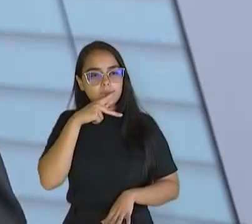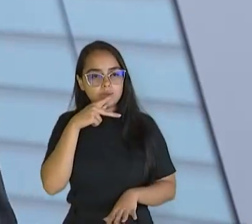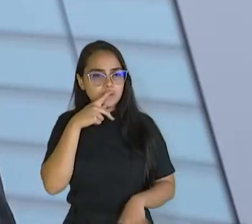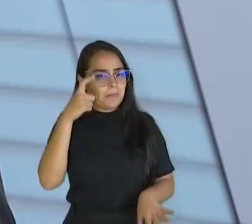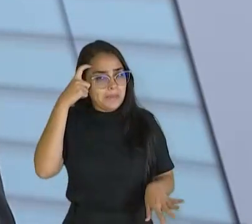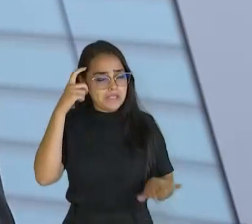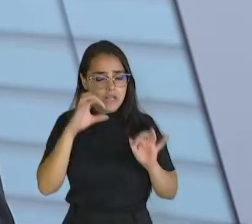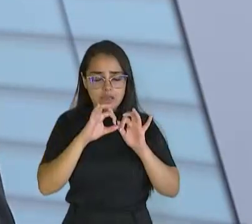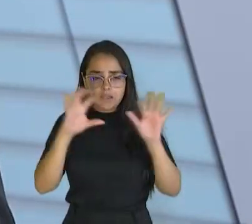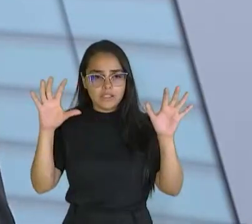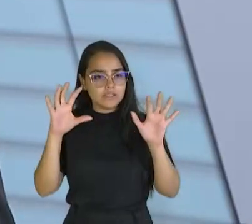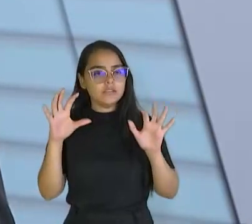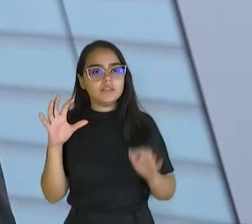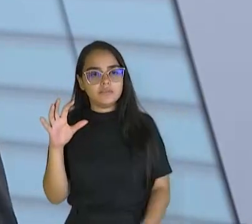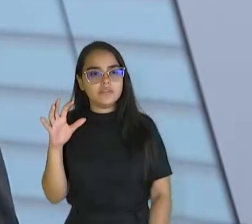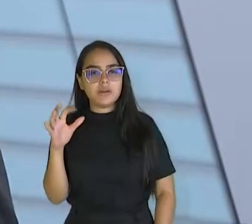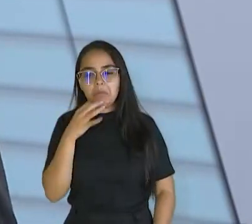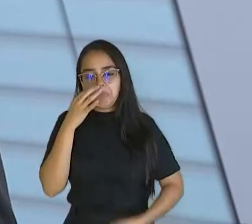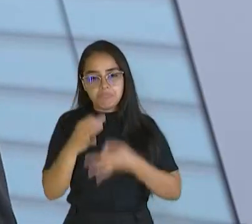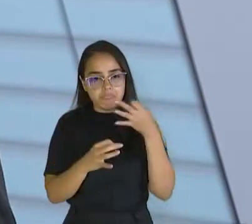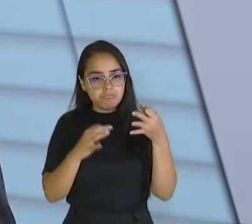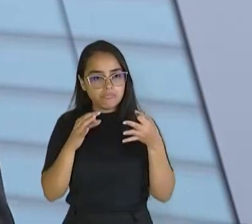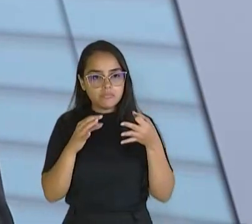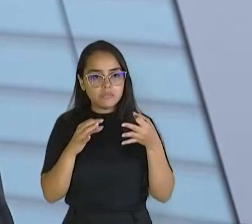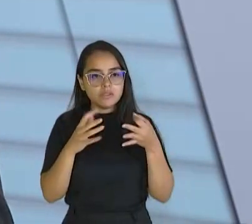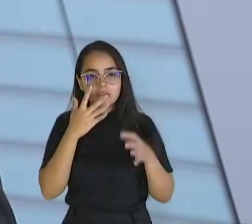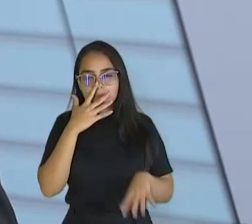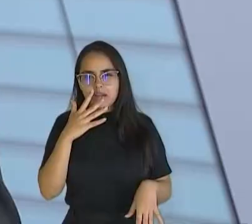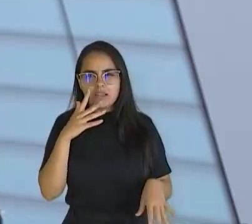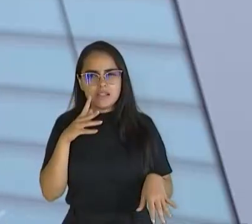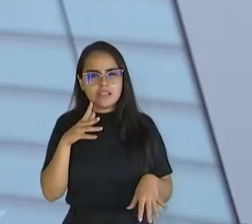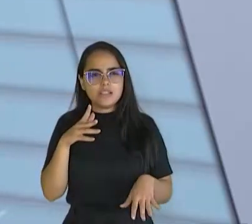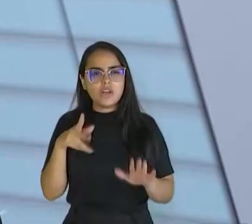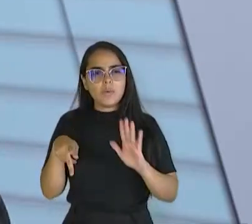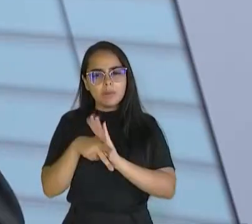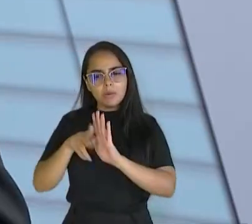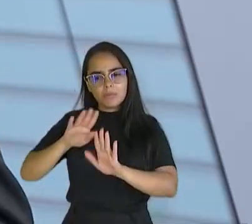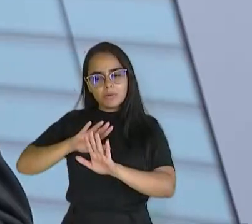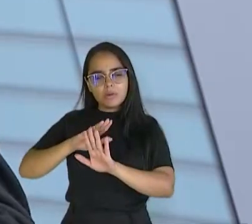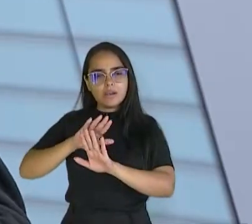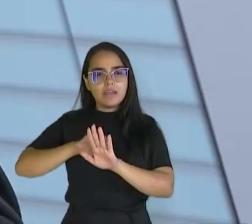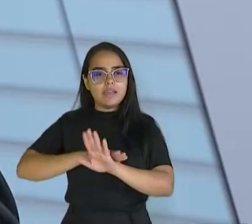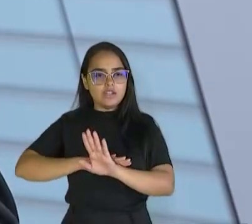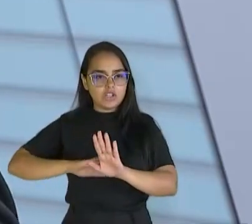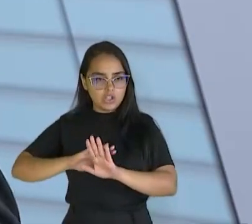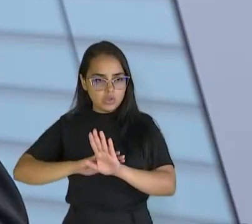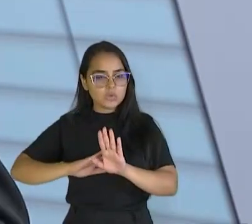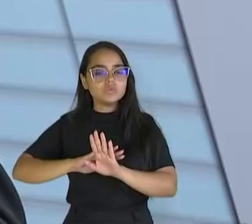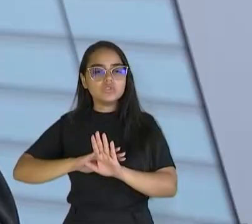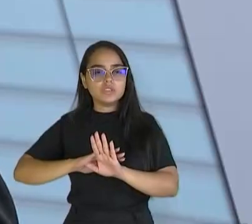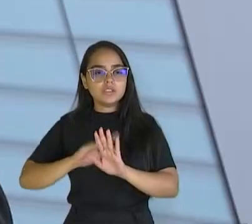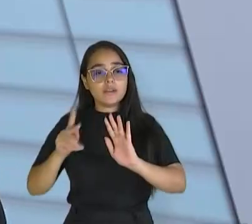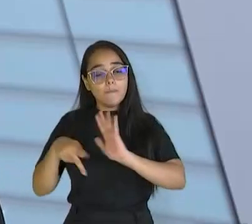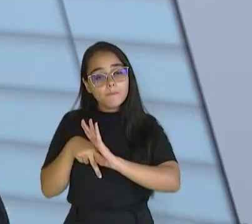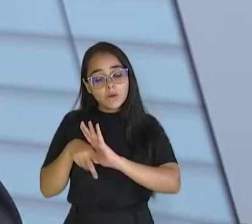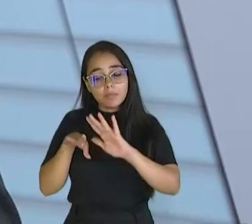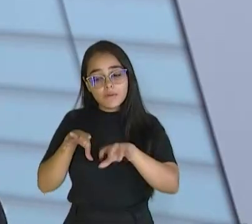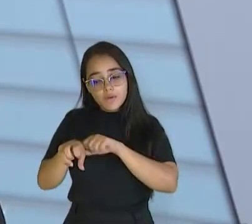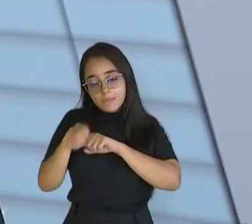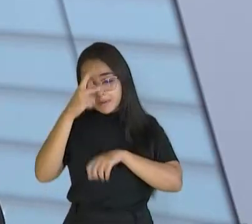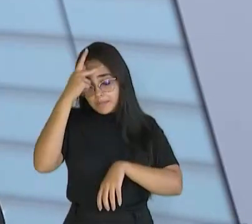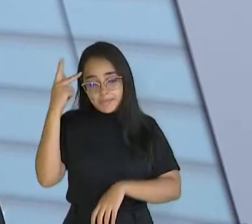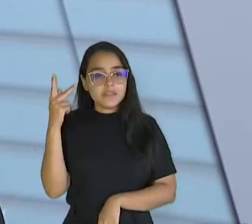jeito que quiser. A Caixa Estudante não é para formatar ideologias, para acolher e formar pessoas,